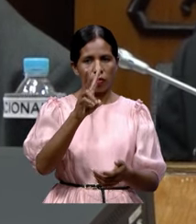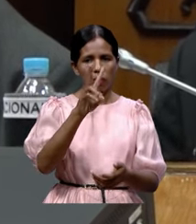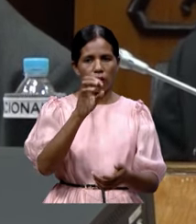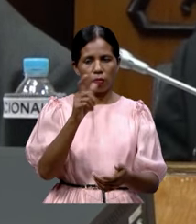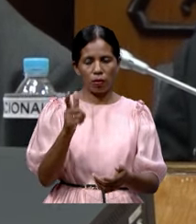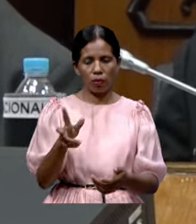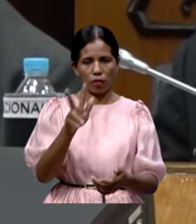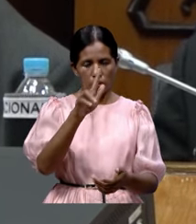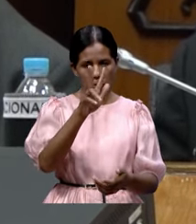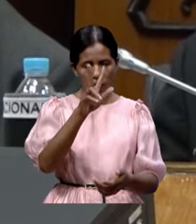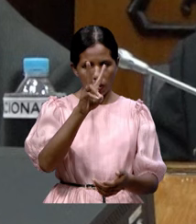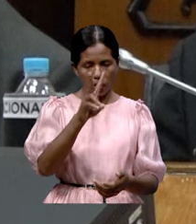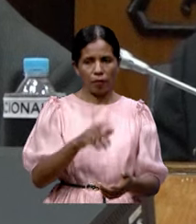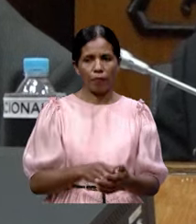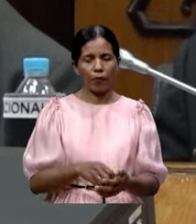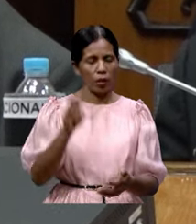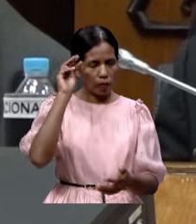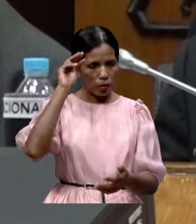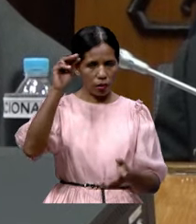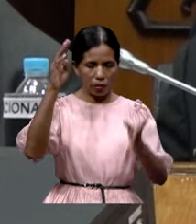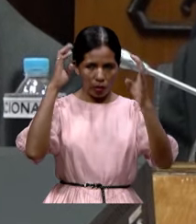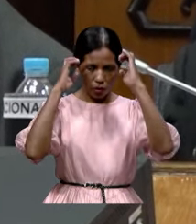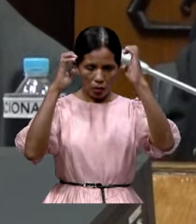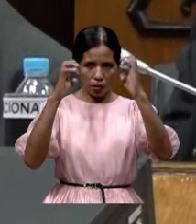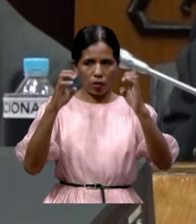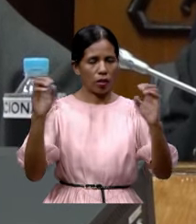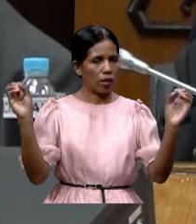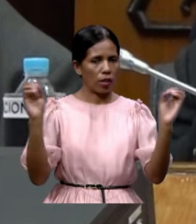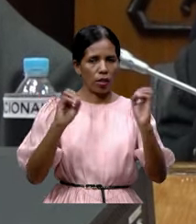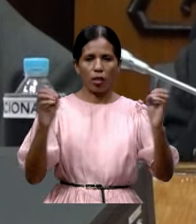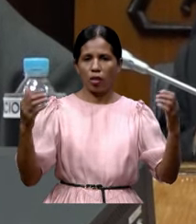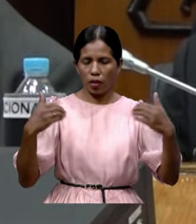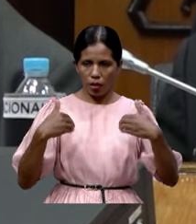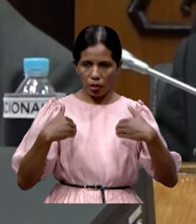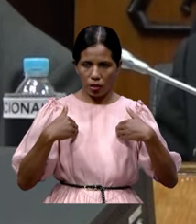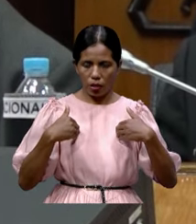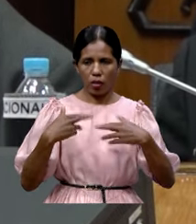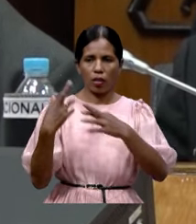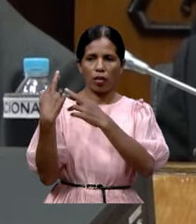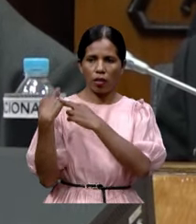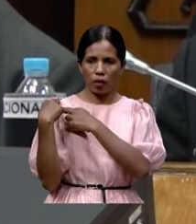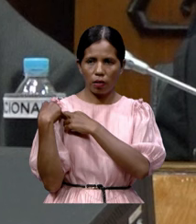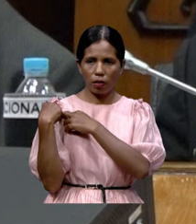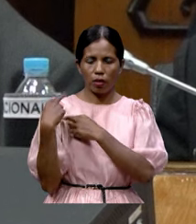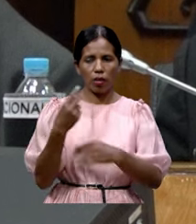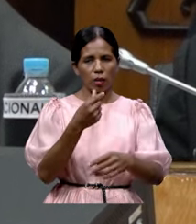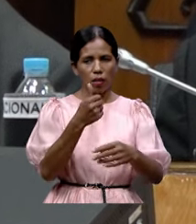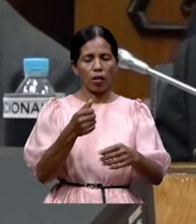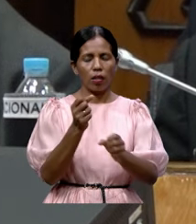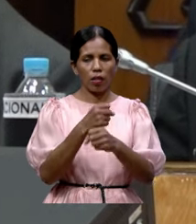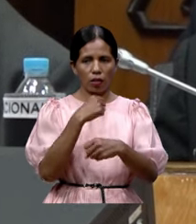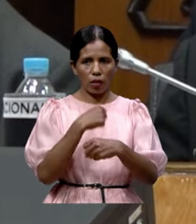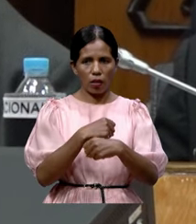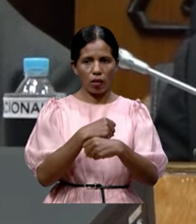2022. E mos, Ministério da Educação, la IHA, responsabilidade e tuan mos, a tu